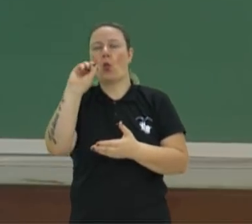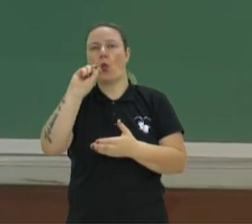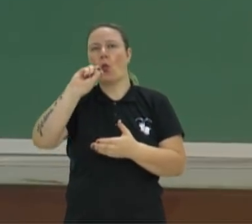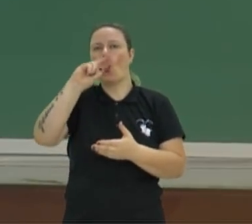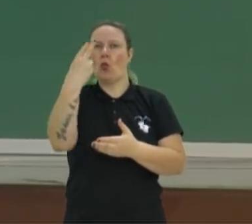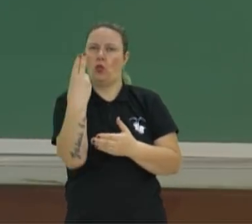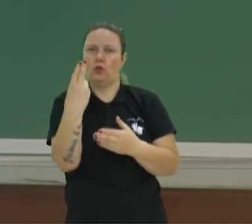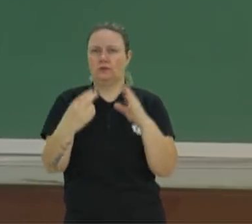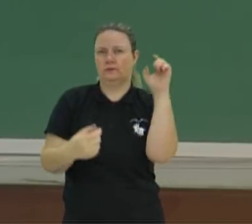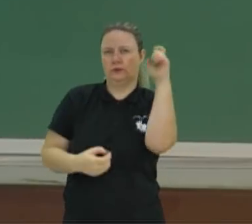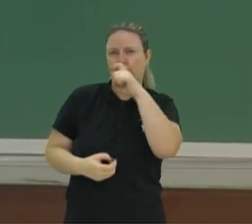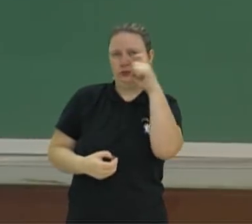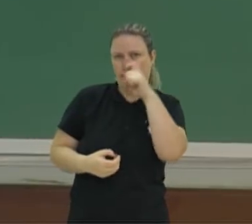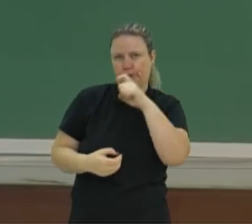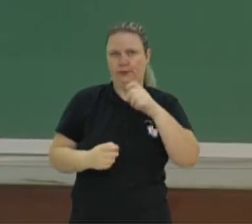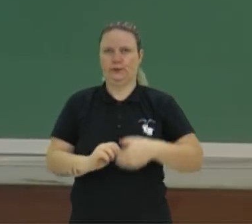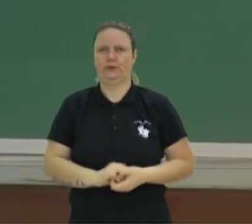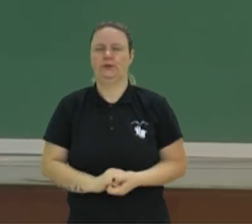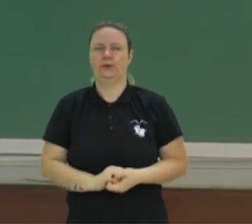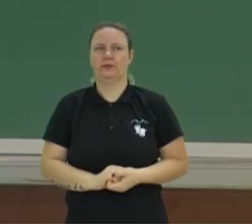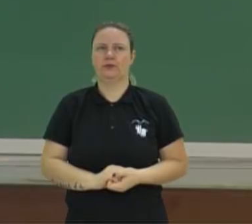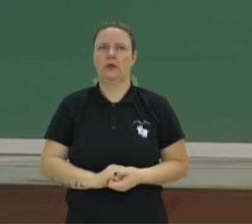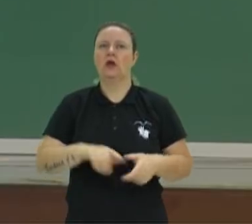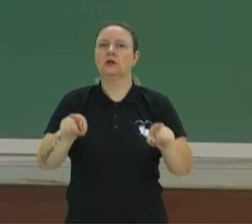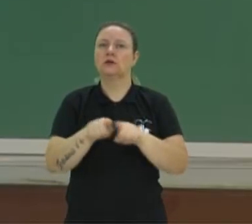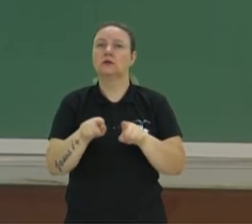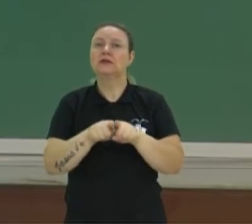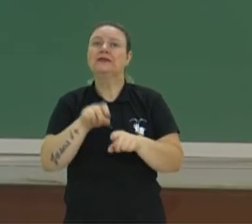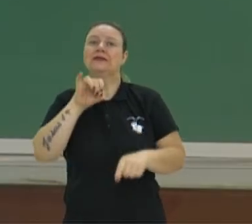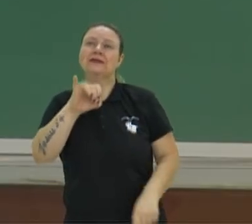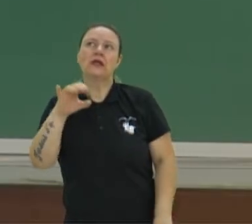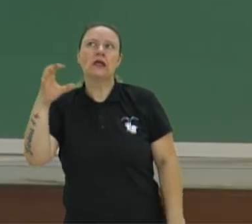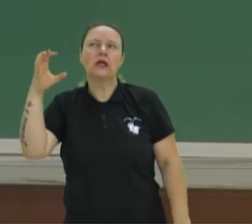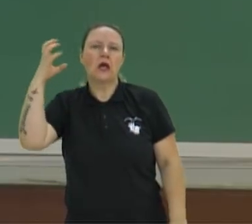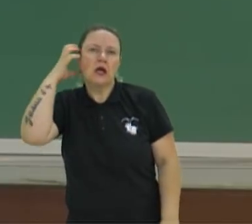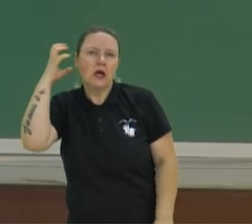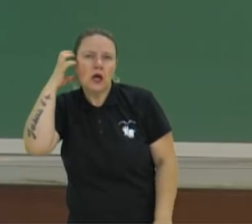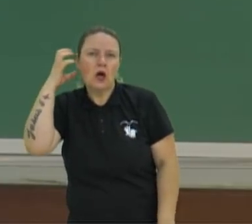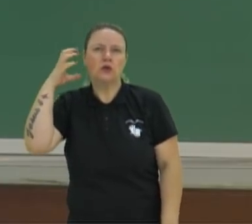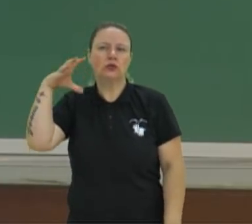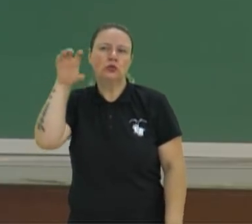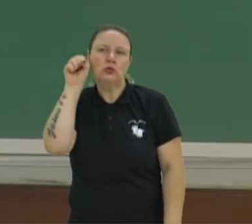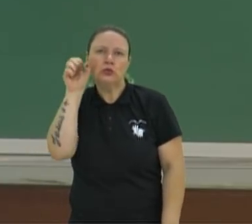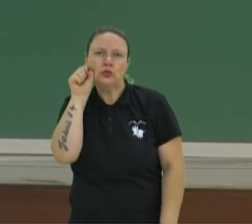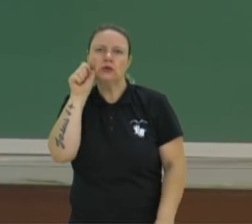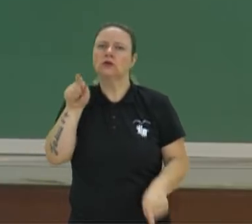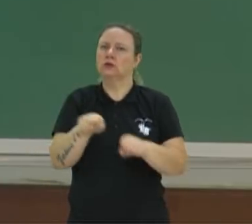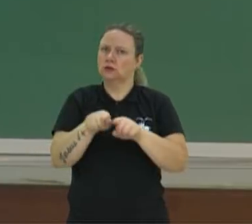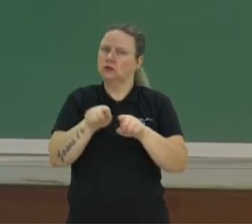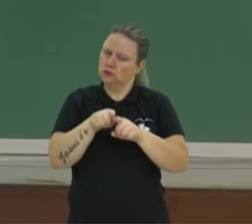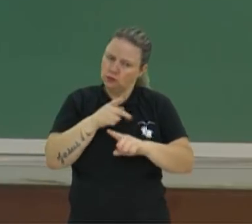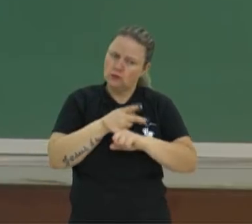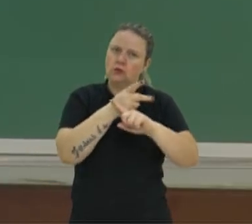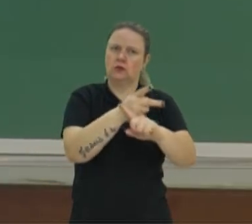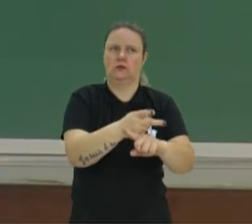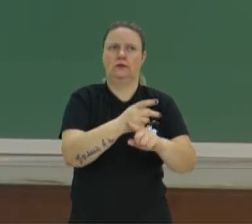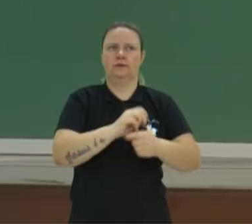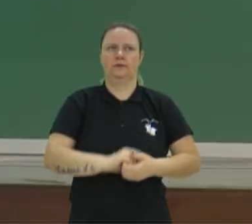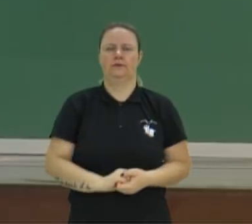Desconfie de áudios. Tente resumir o áudio e buscar por suas palavras-chave no Google.